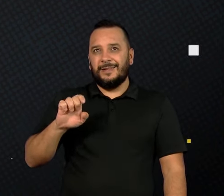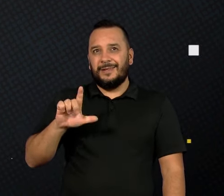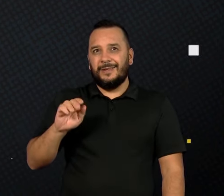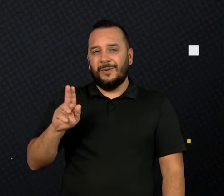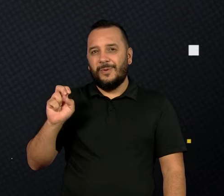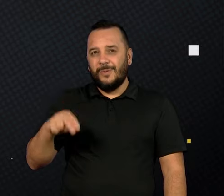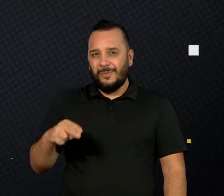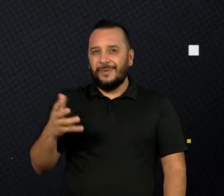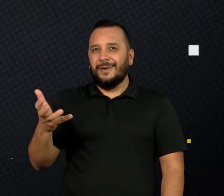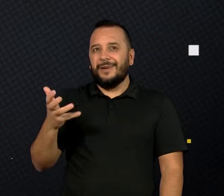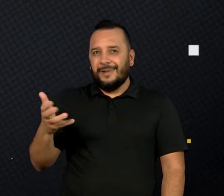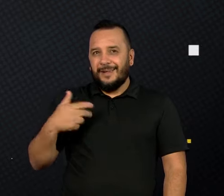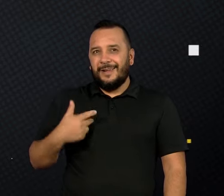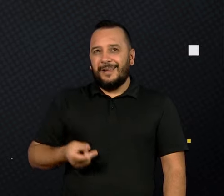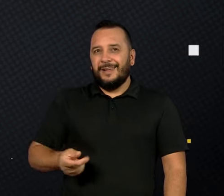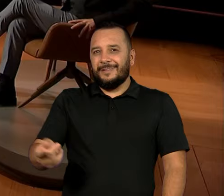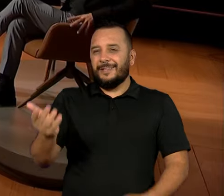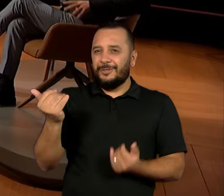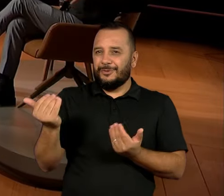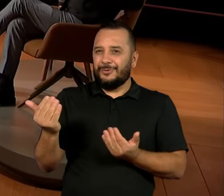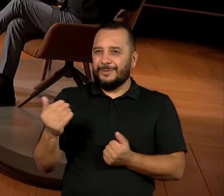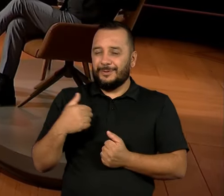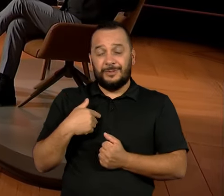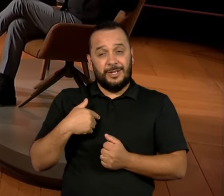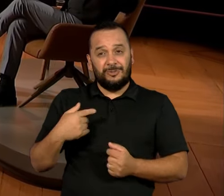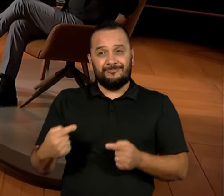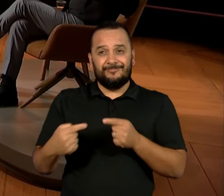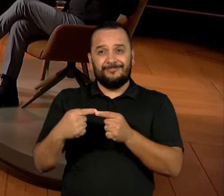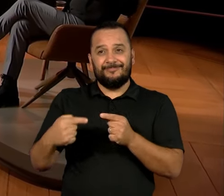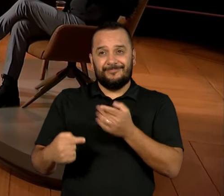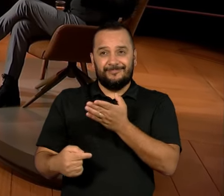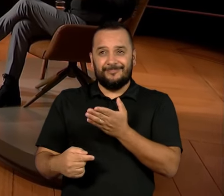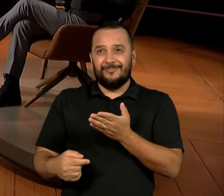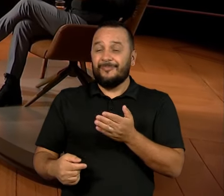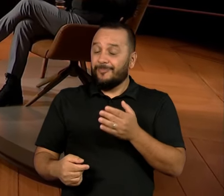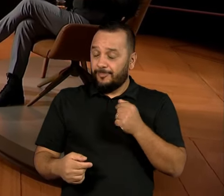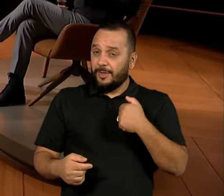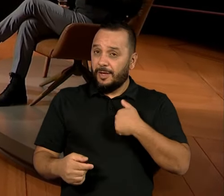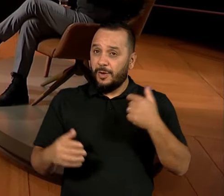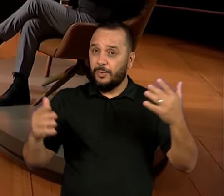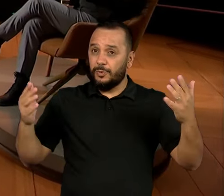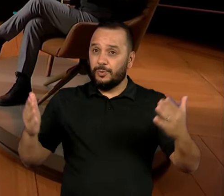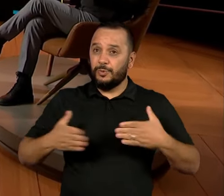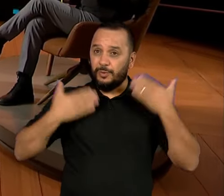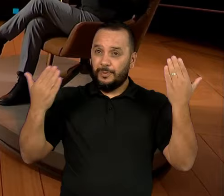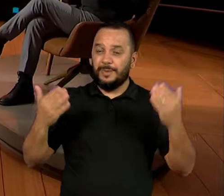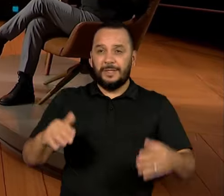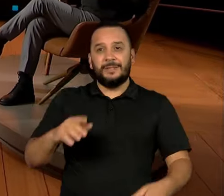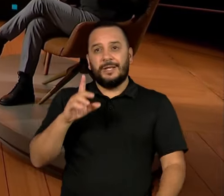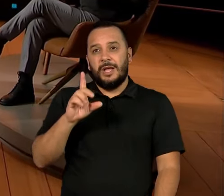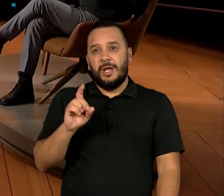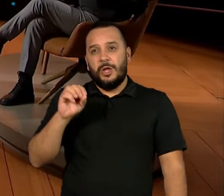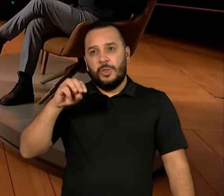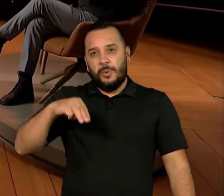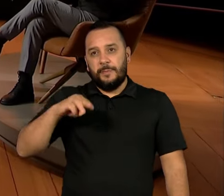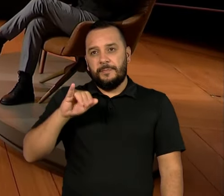eterna juventude, e escrevi essa peça e, para mim, a grande surpresa, o Domingos